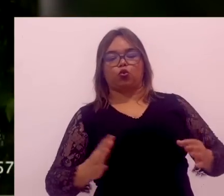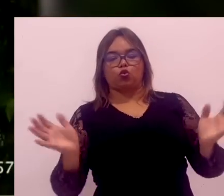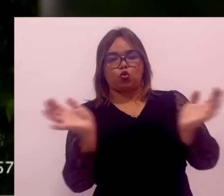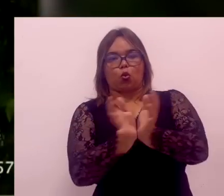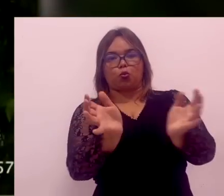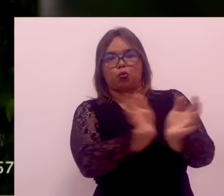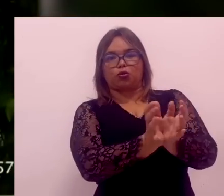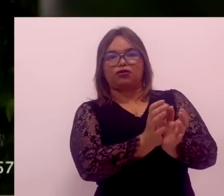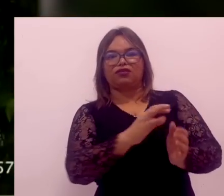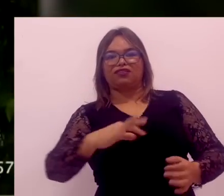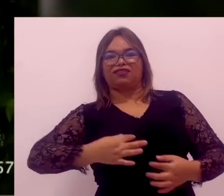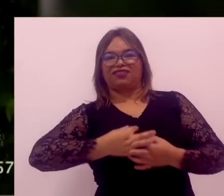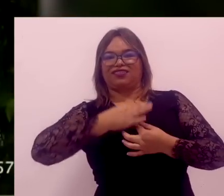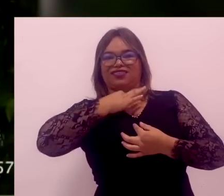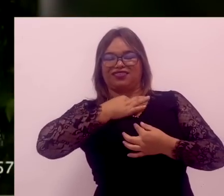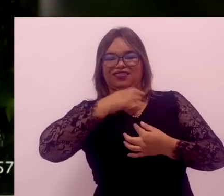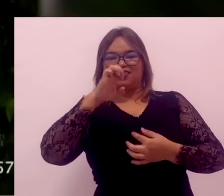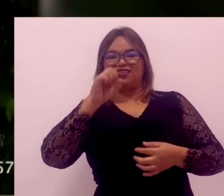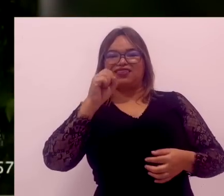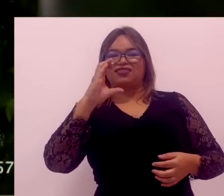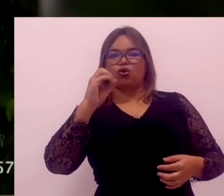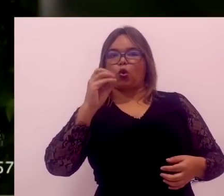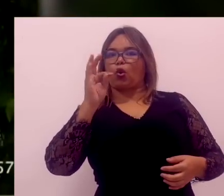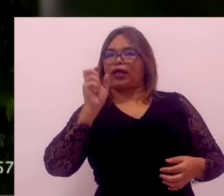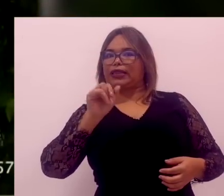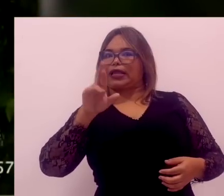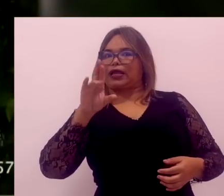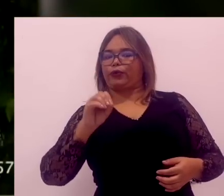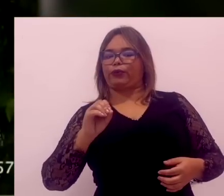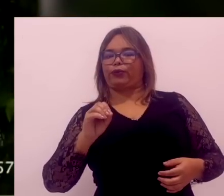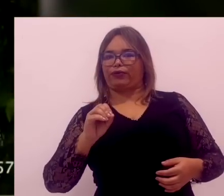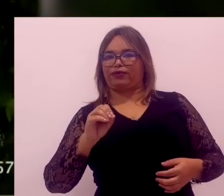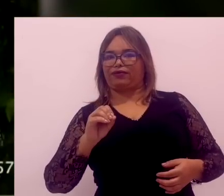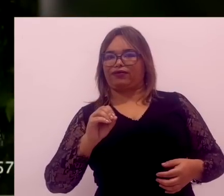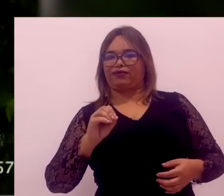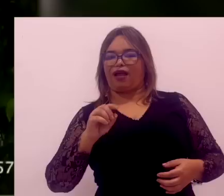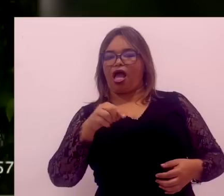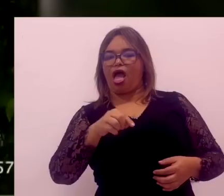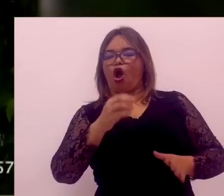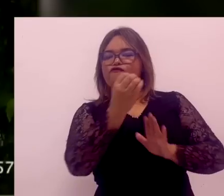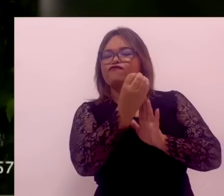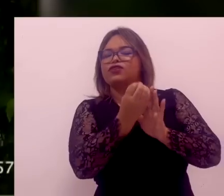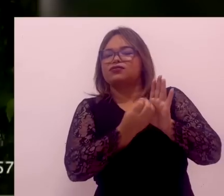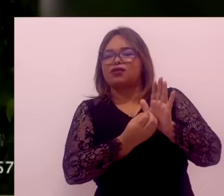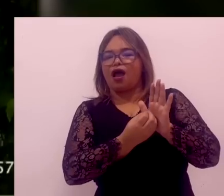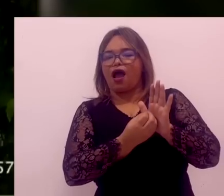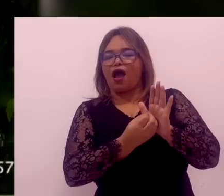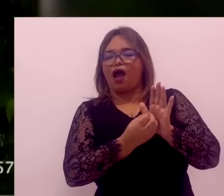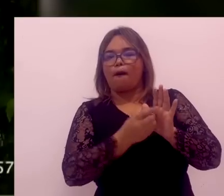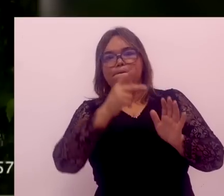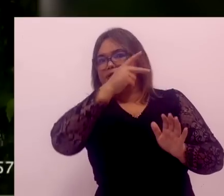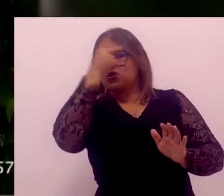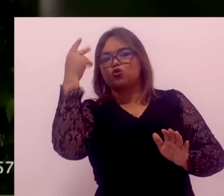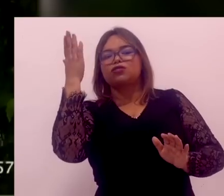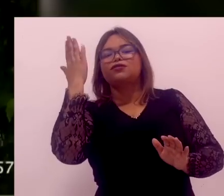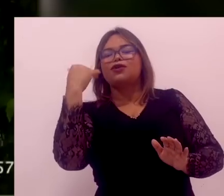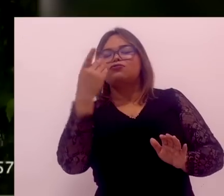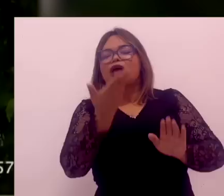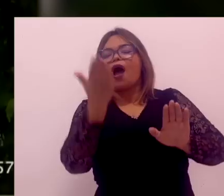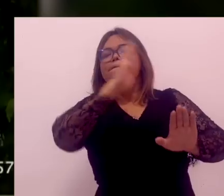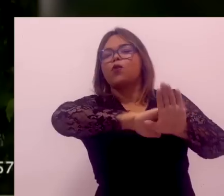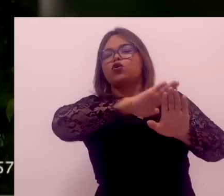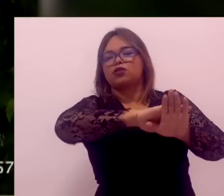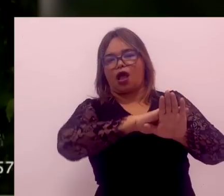organizações. E ninguém sabe nada disso, então não os acuse. Mas olhem o simbolismo e você